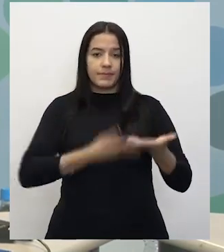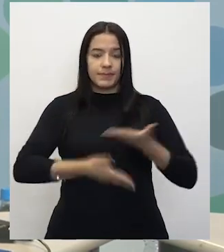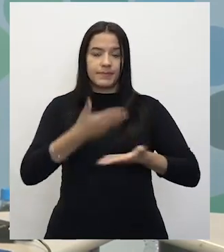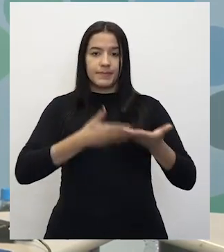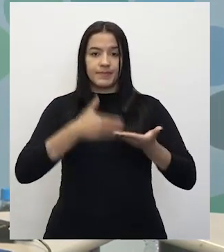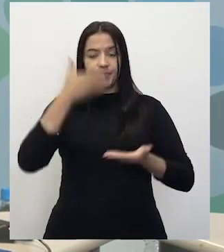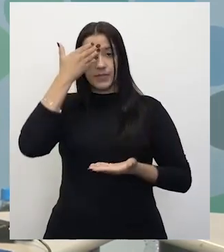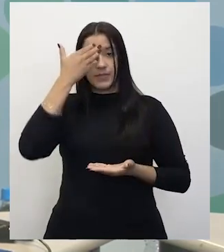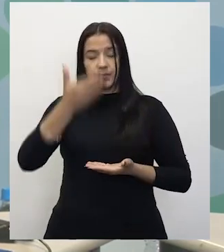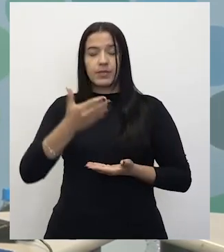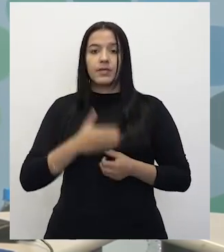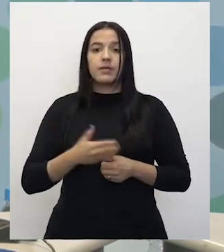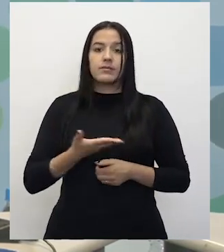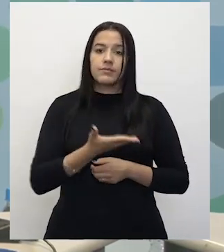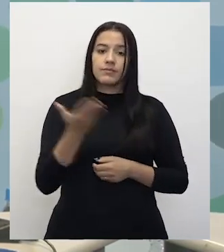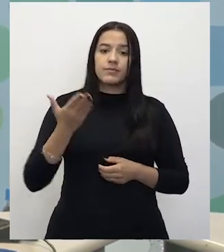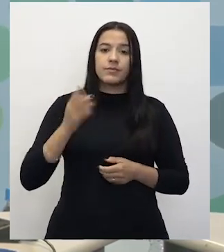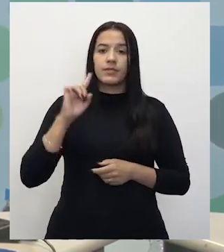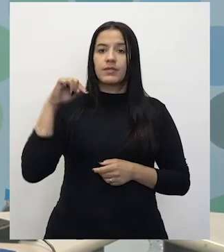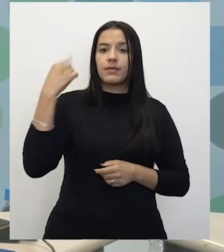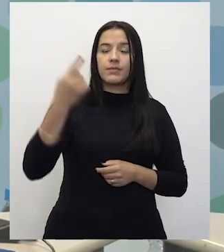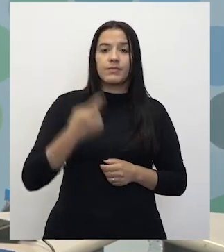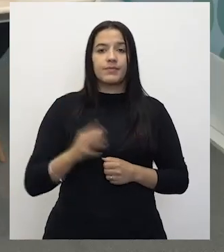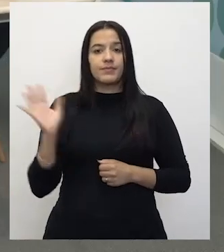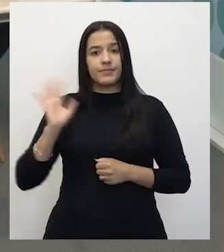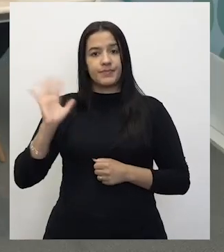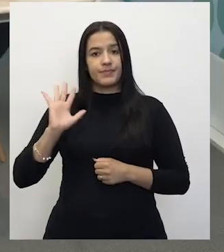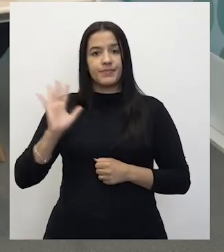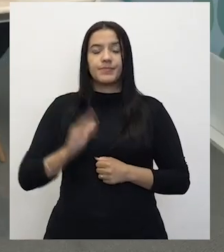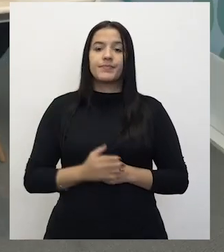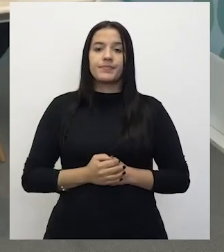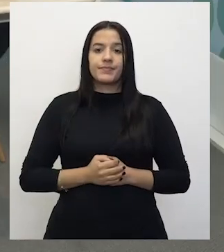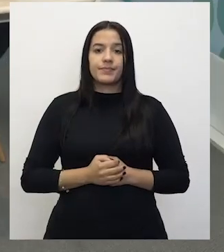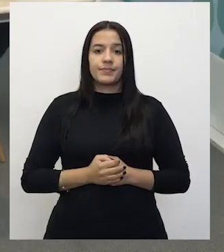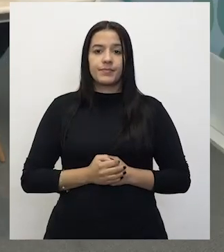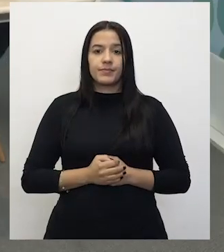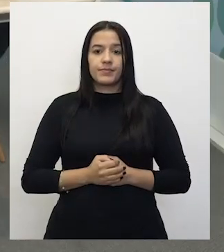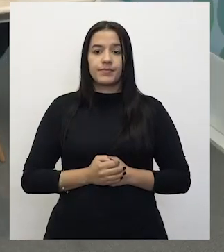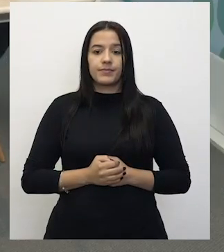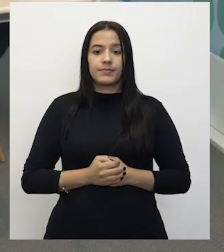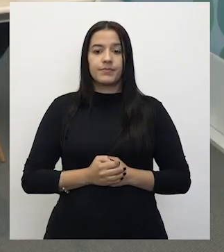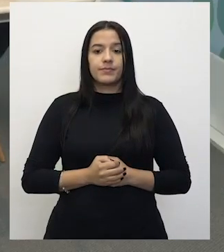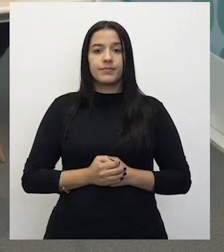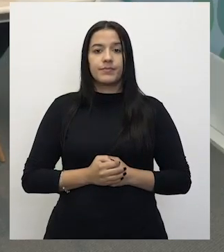Muito obrigado pela sua presença, até a próxima. Obrigada, pessoal, até a próxima.